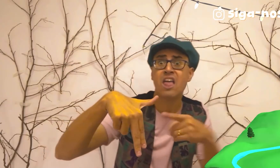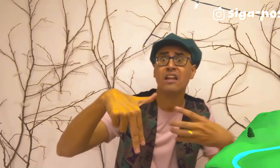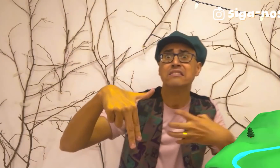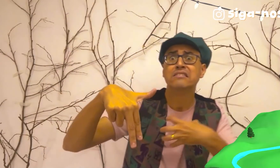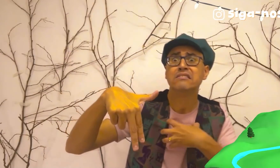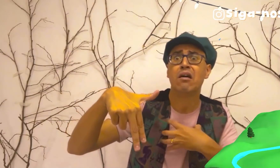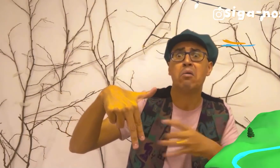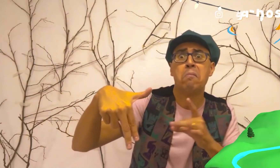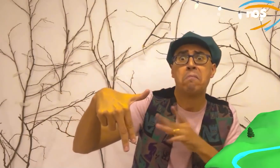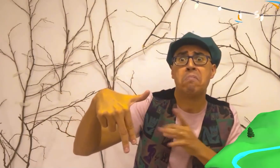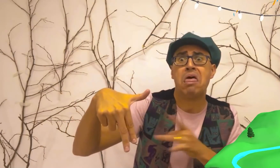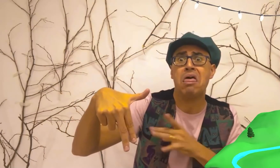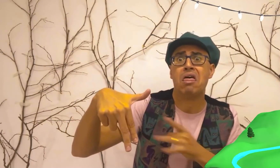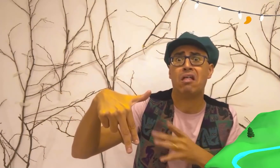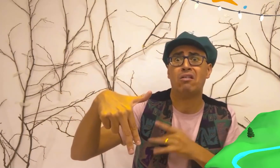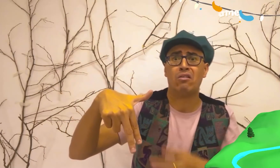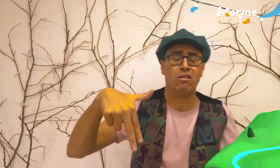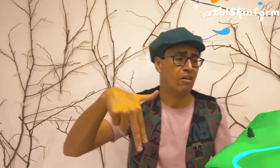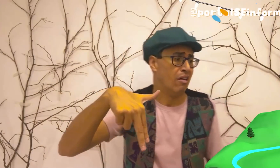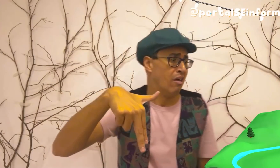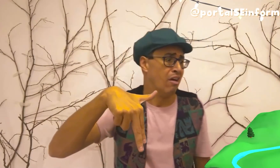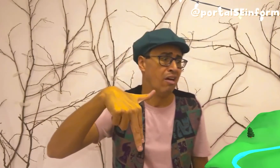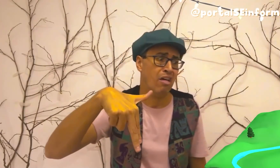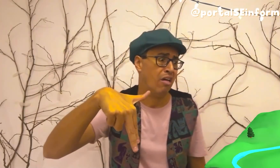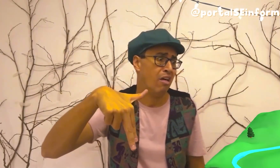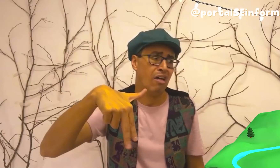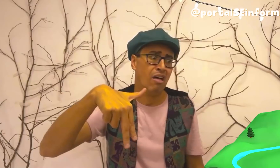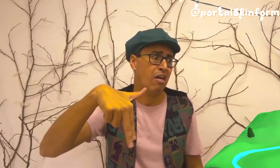E sentiu medo.